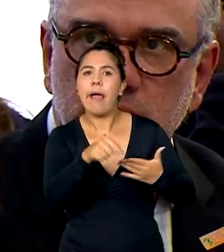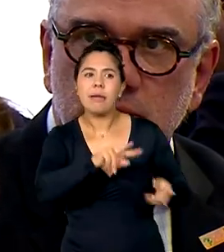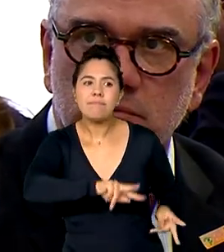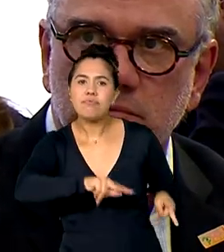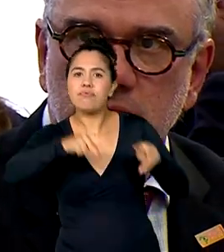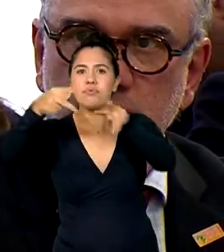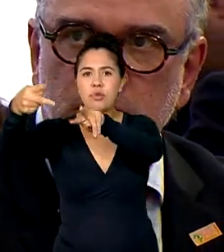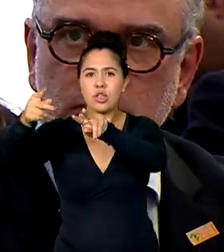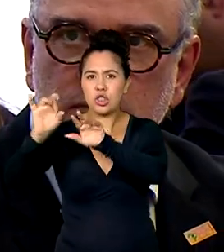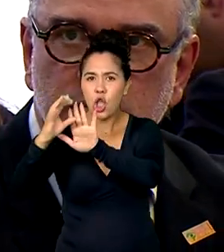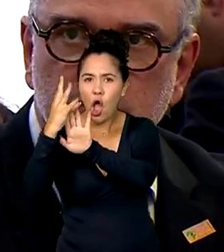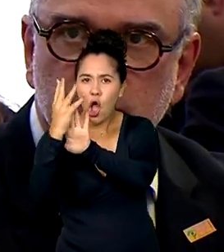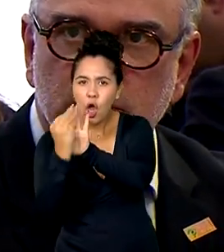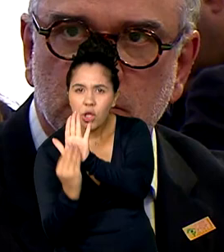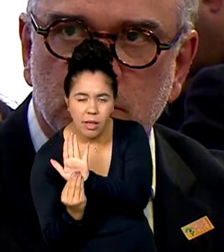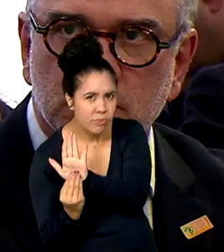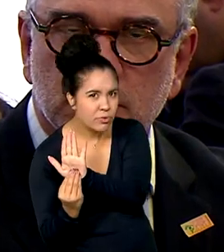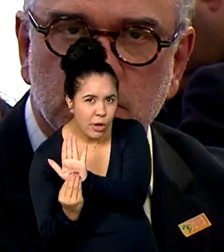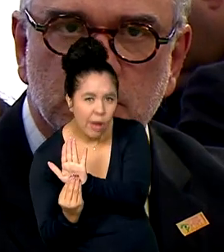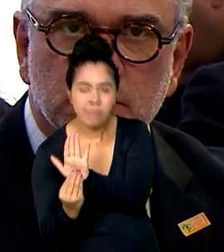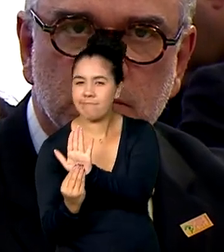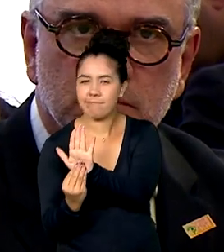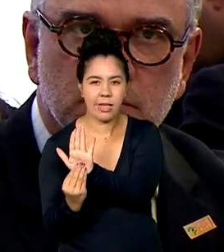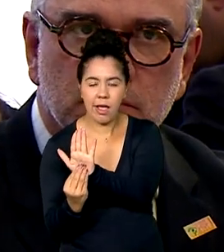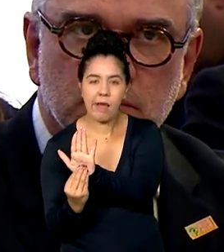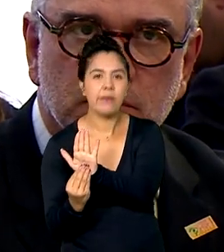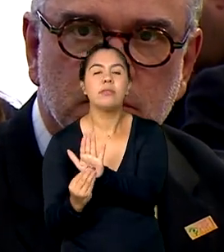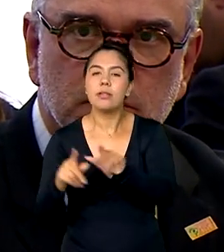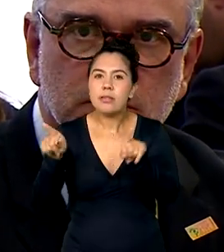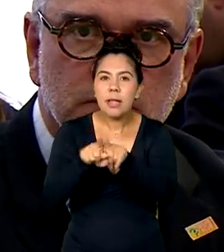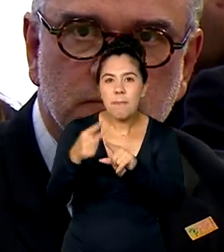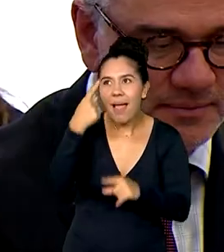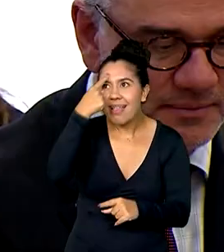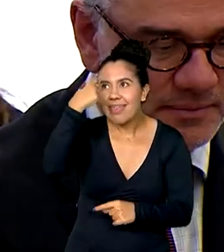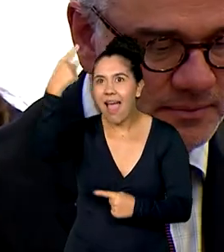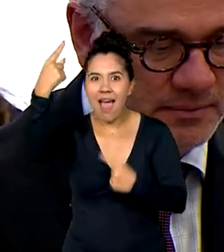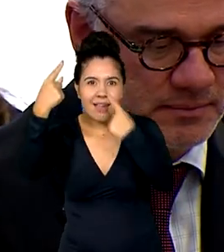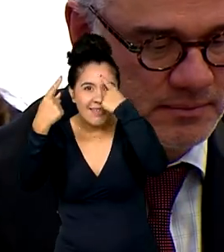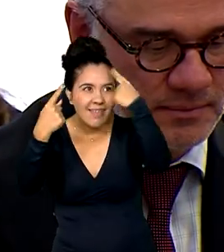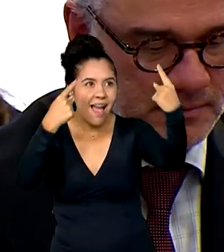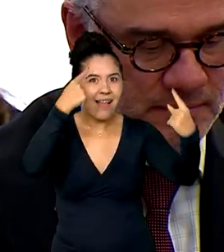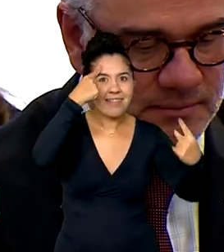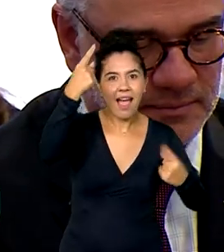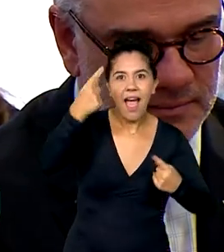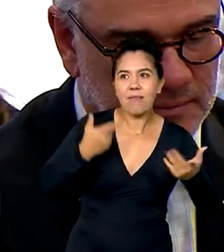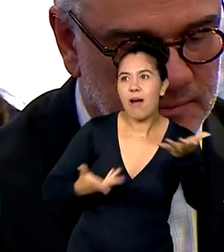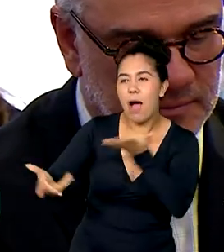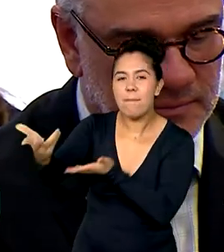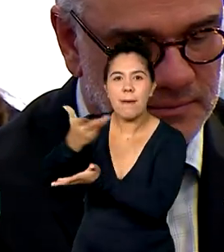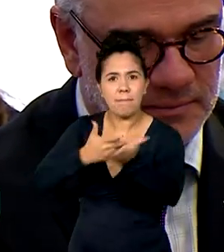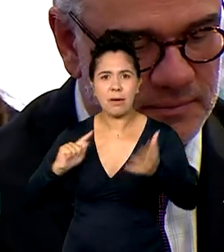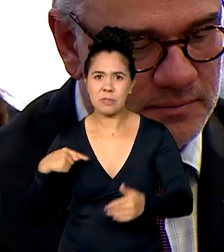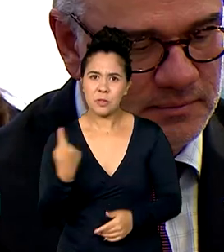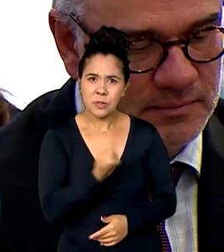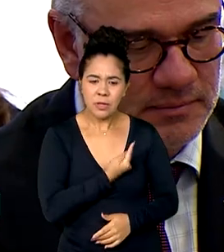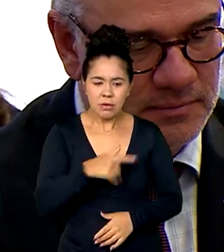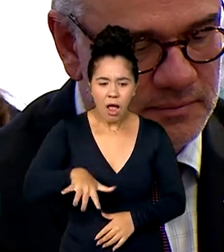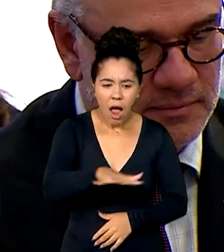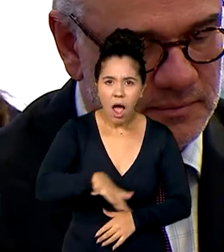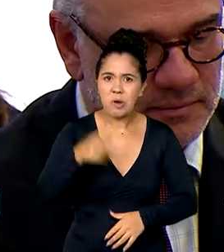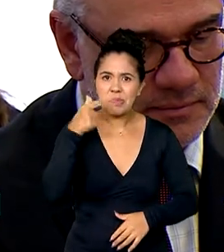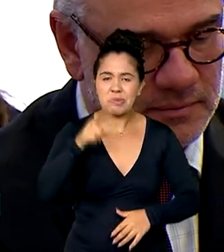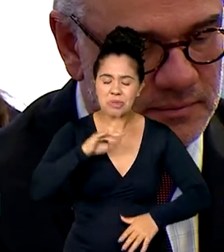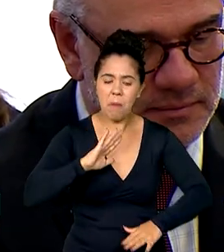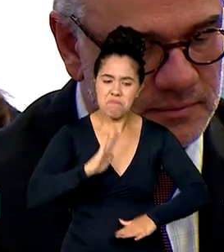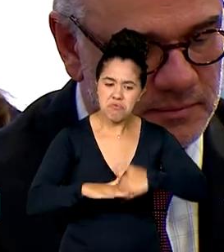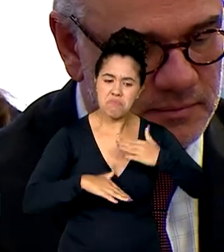conteúdo, não é somente um produto, são ideias. A gente está crescendo, tem condições de crescer muito